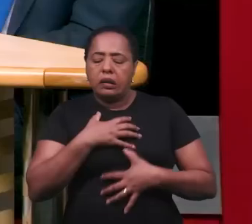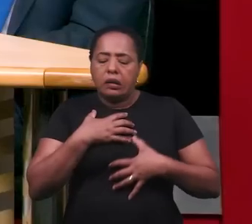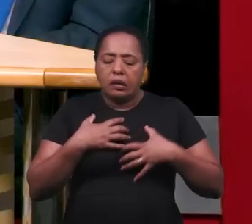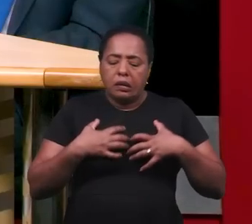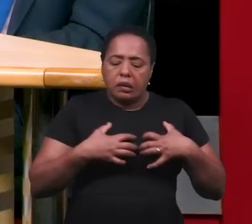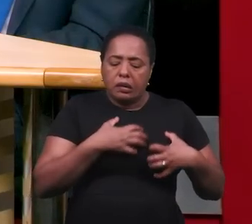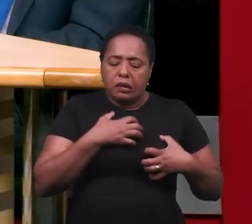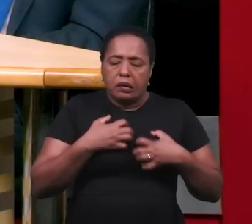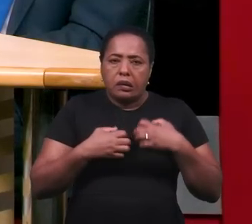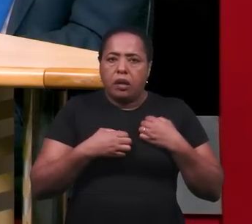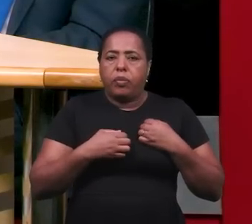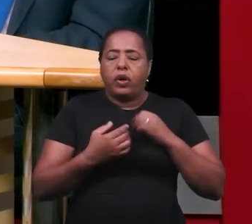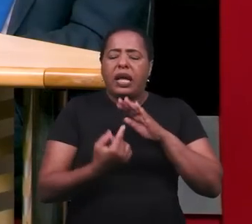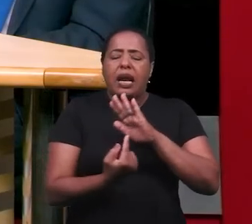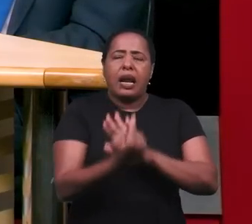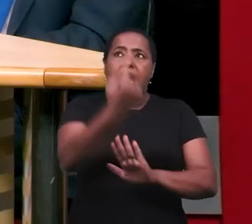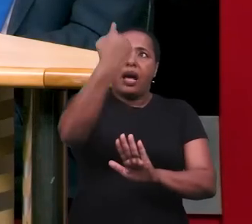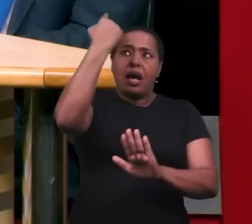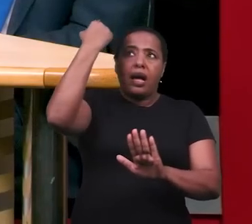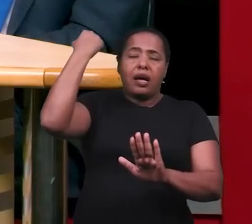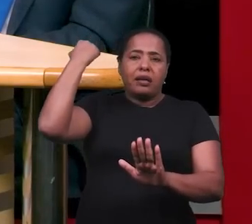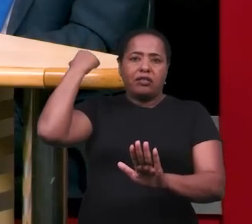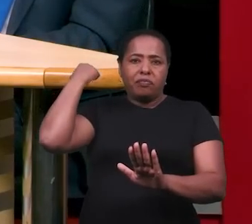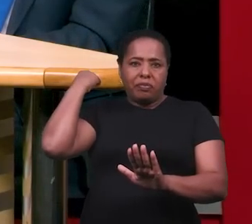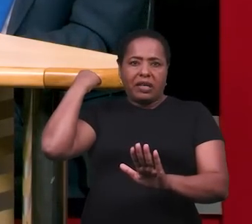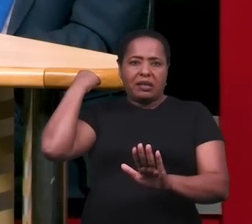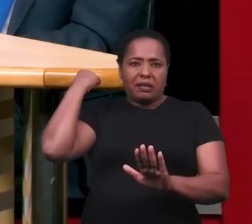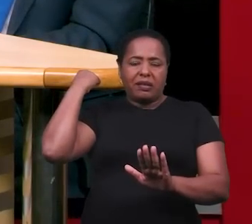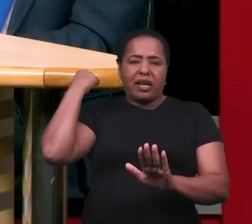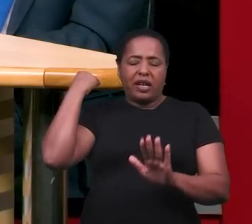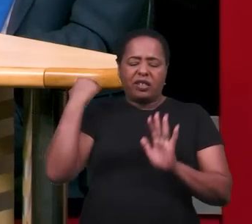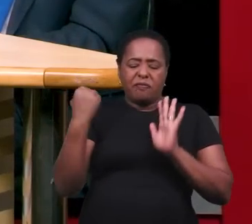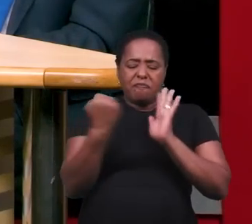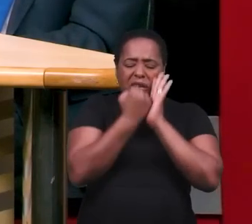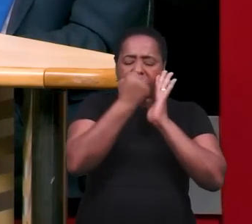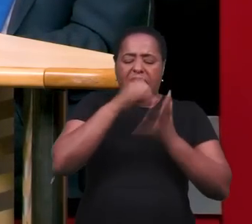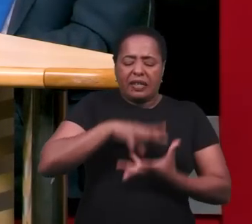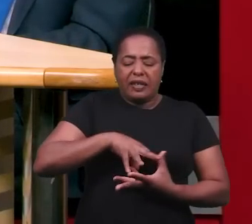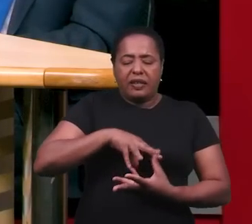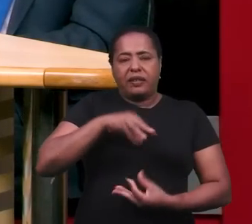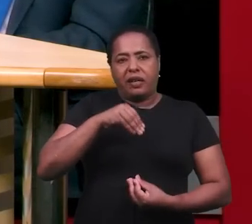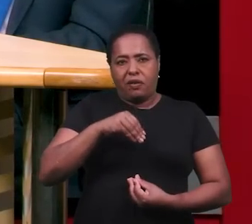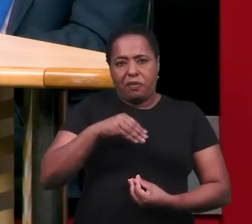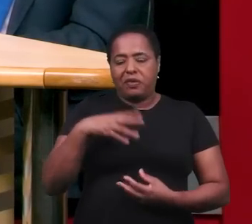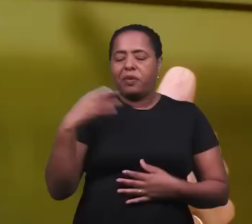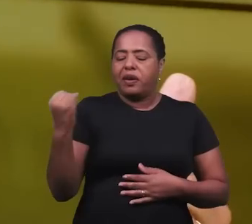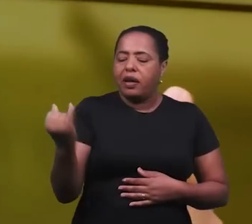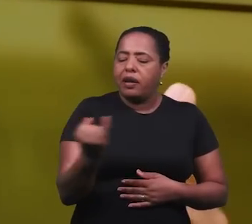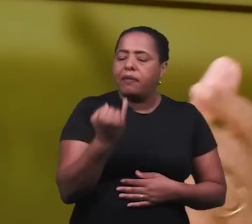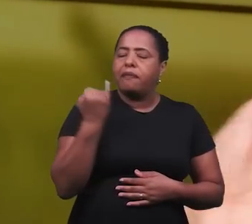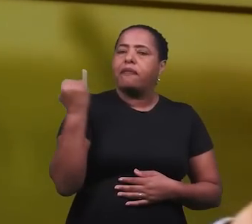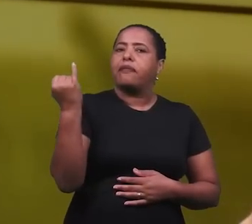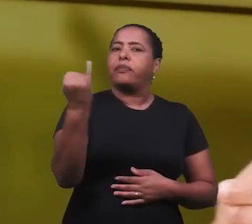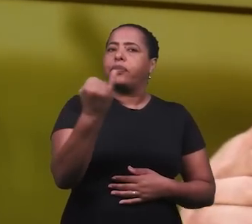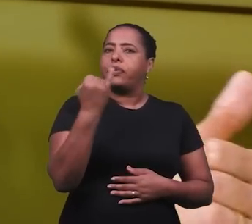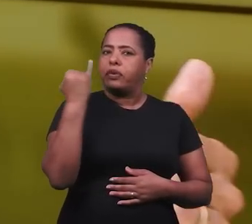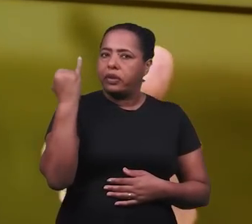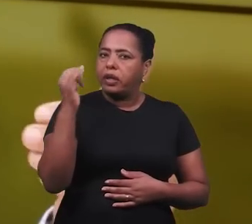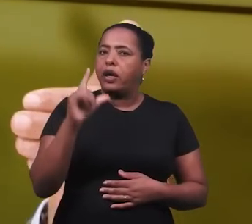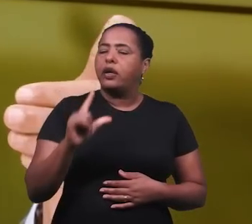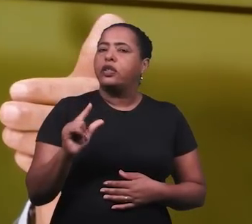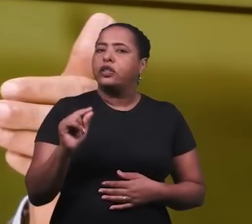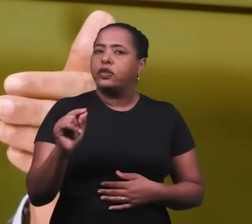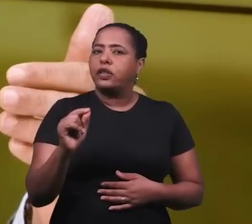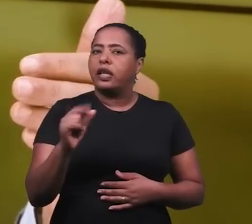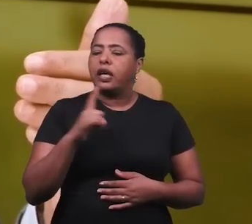morrem com remorso porque fizeram algo no passado que deixaram marcas, entendeu? Então, por isso que é importante